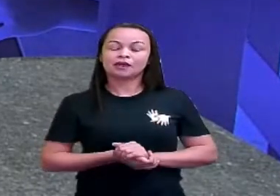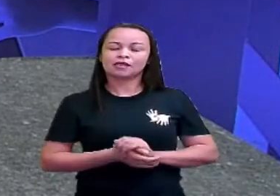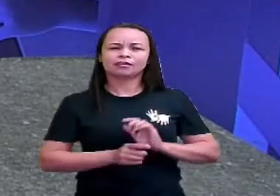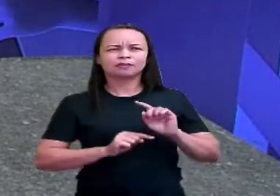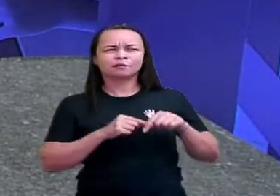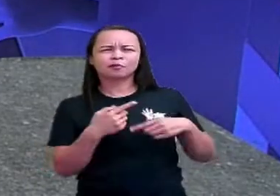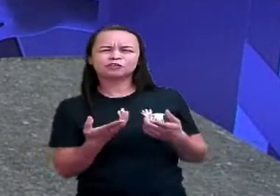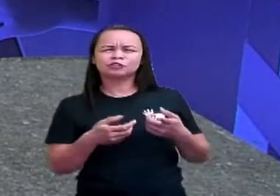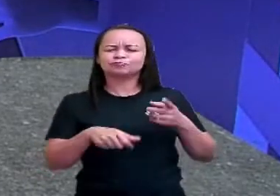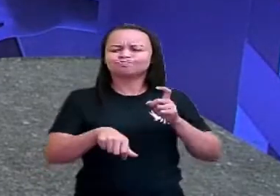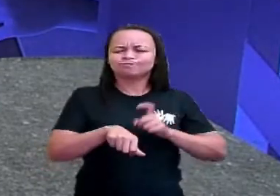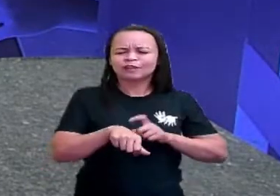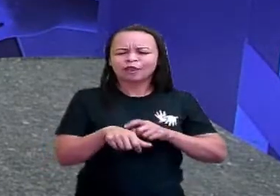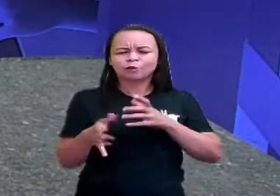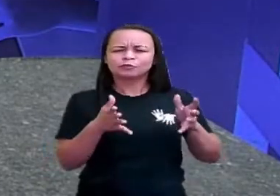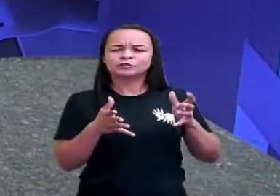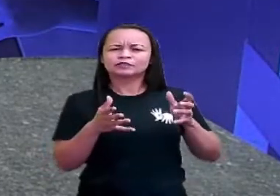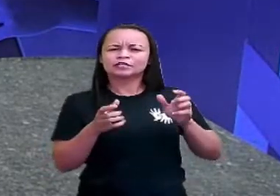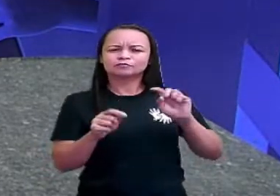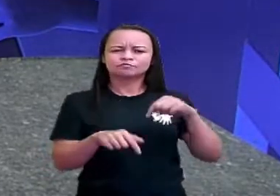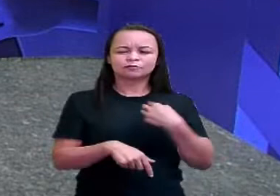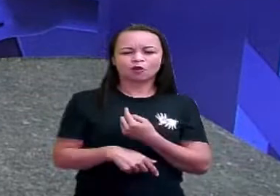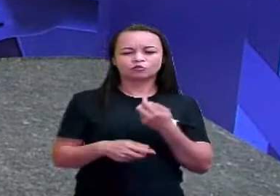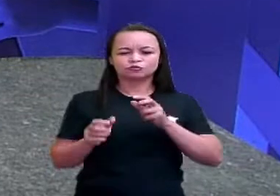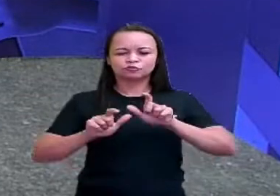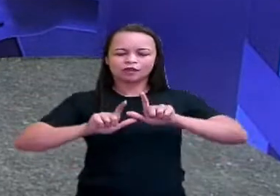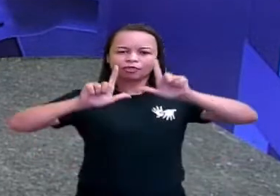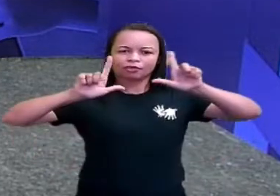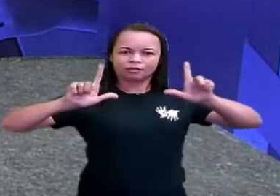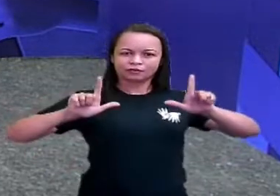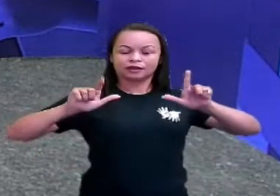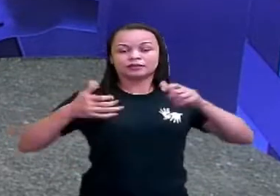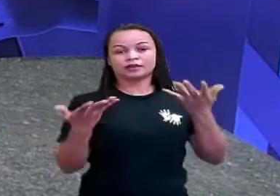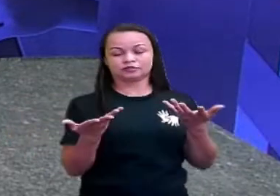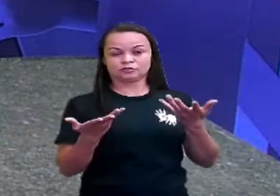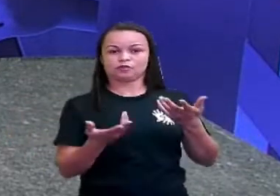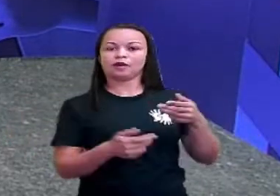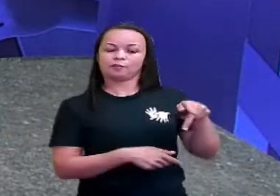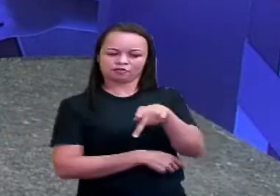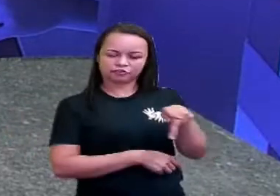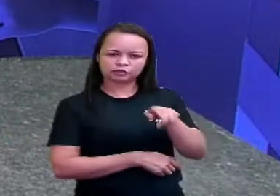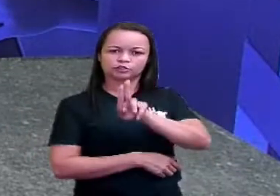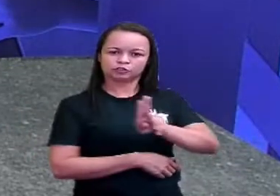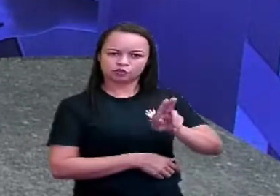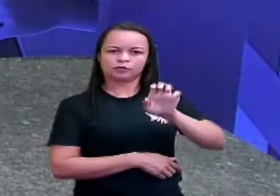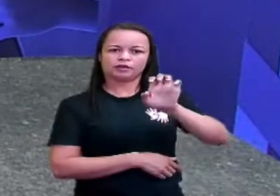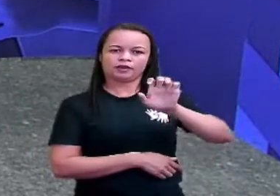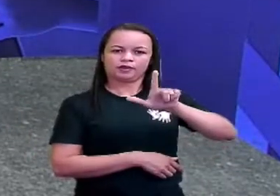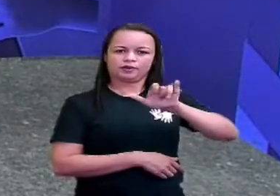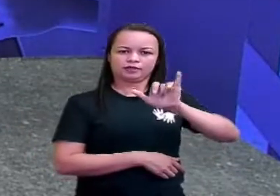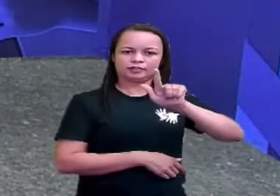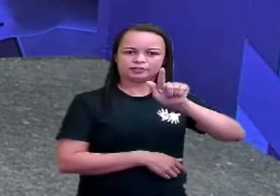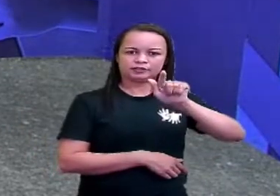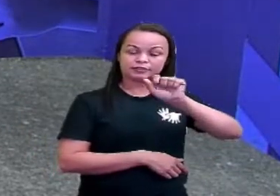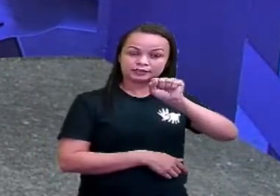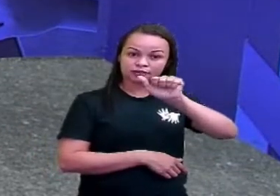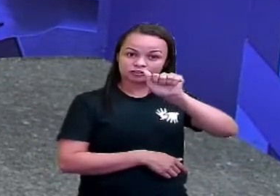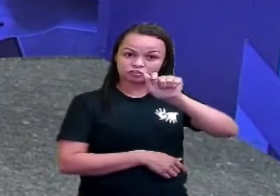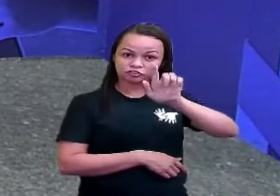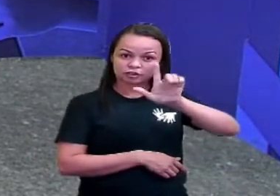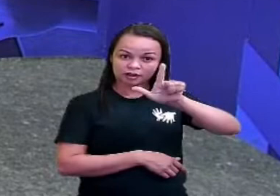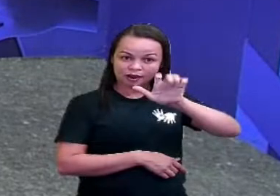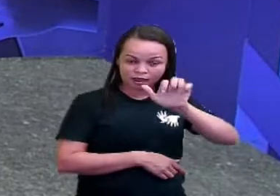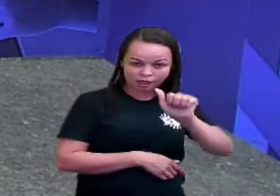tempo sem a gente se ver aqui na telinha, a gente retorna. Eu sou a professora Elisângela e hoje vim dar uma boas-vindas